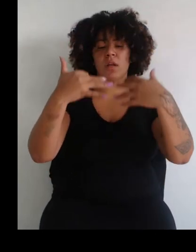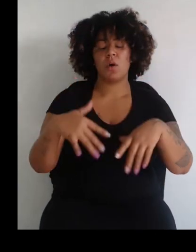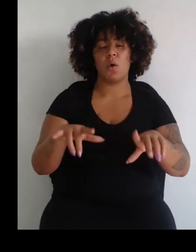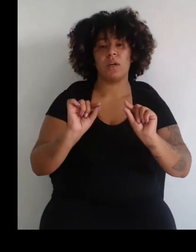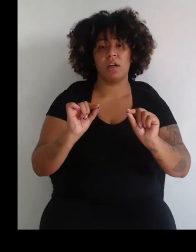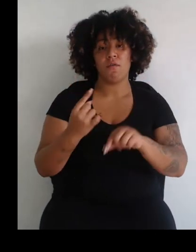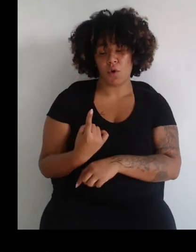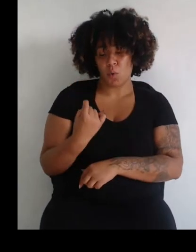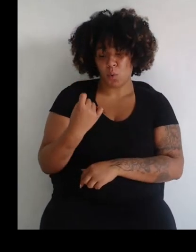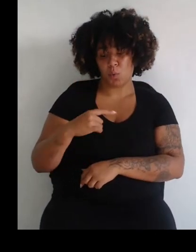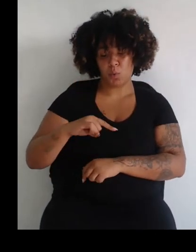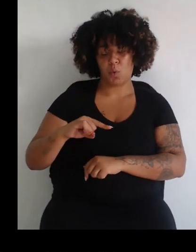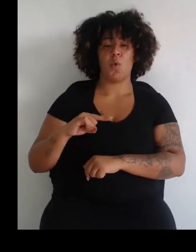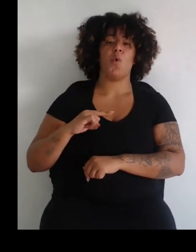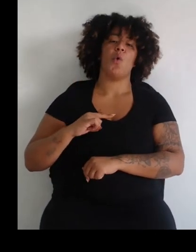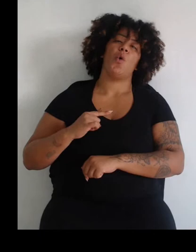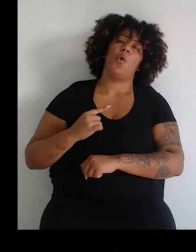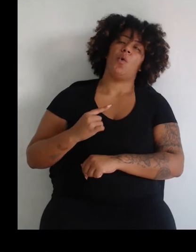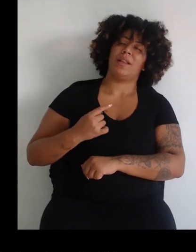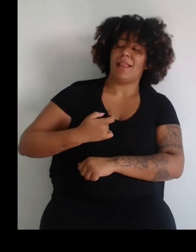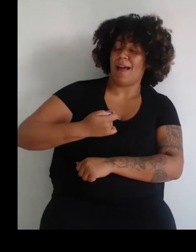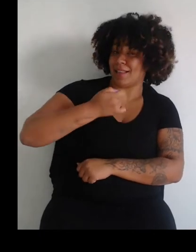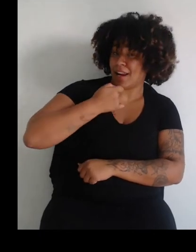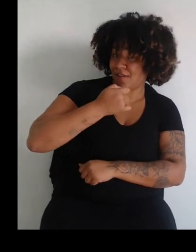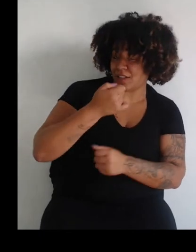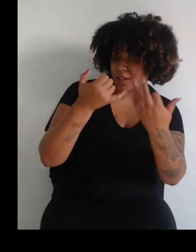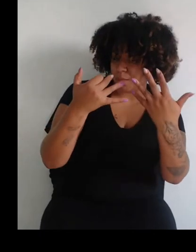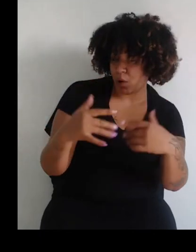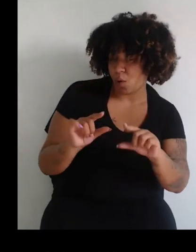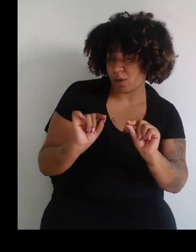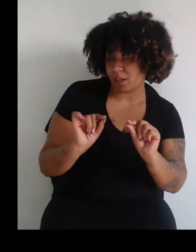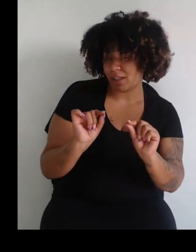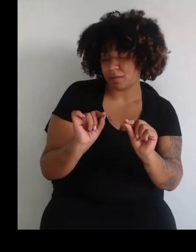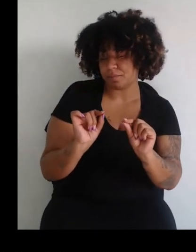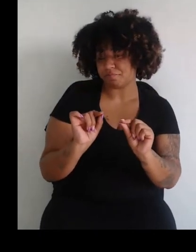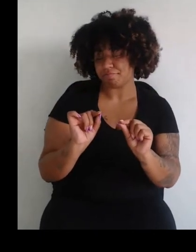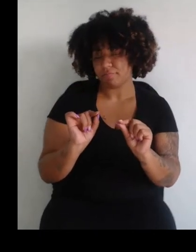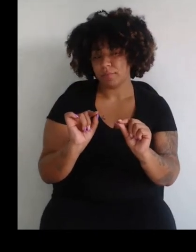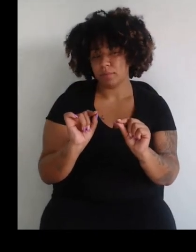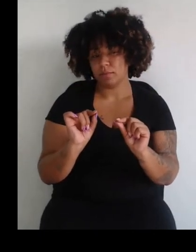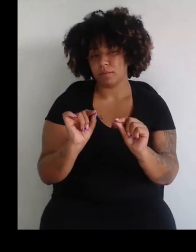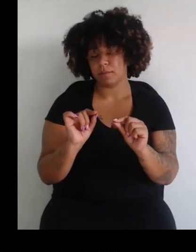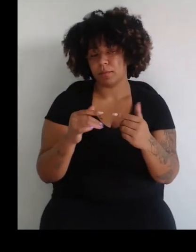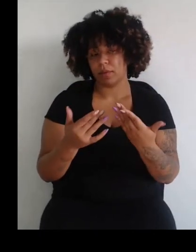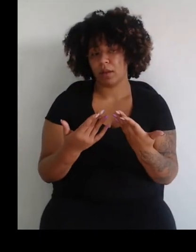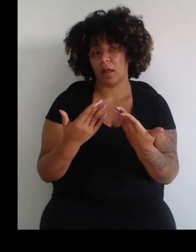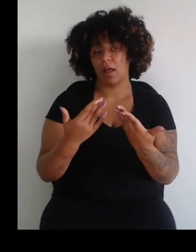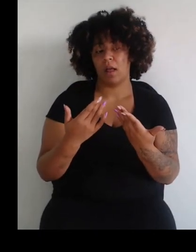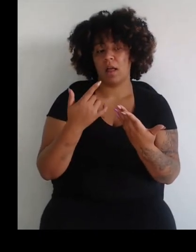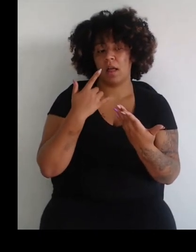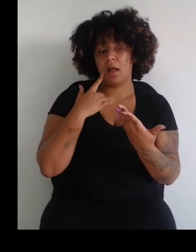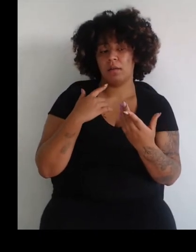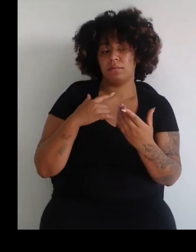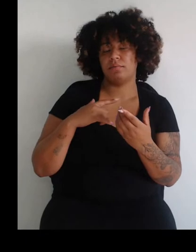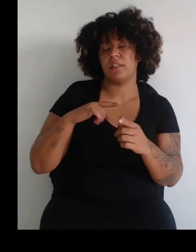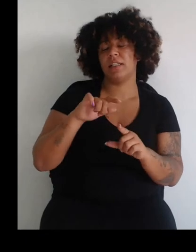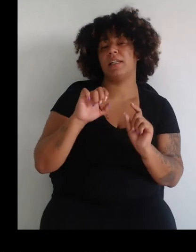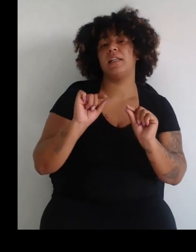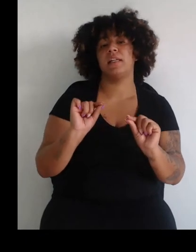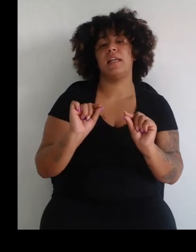entrevistas em que a estranheza ou que na verdade o circuir de bacon Foi confirmado